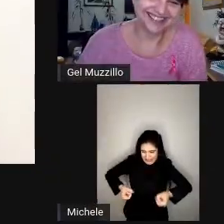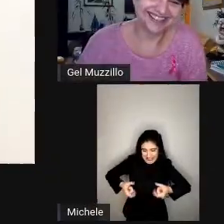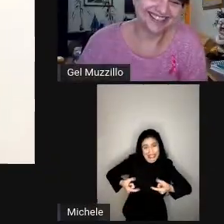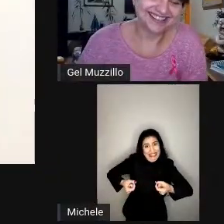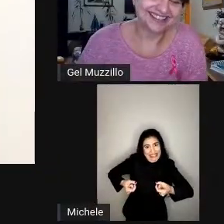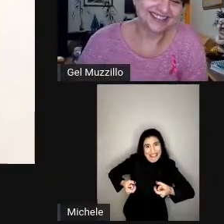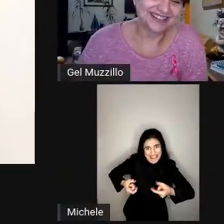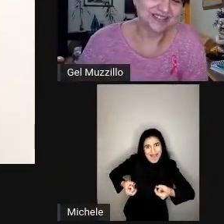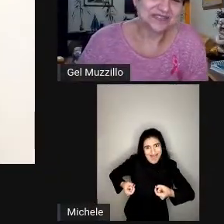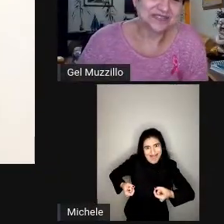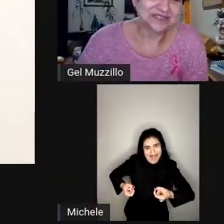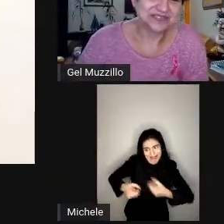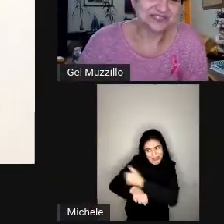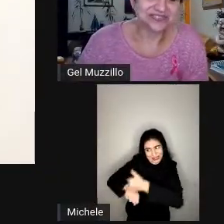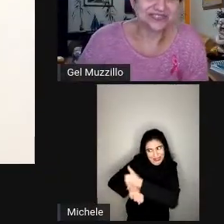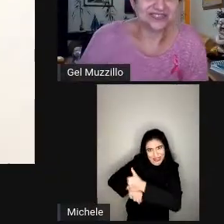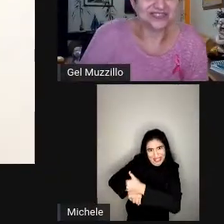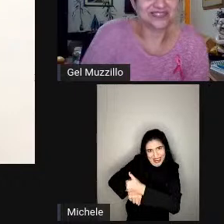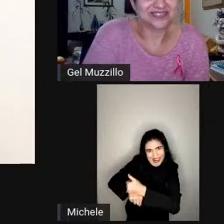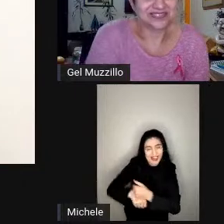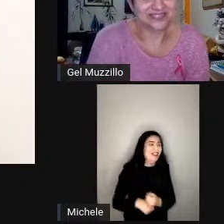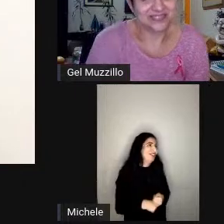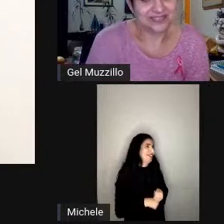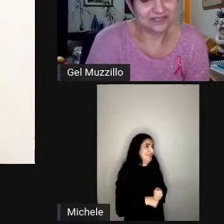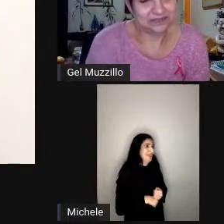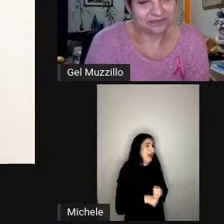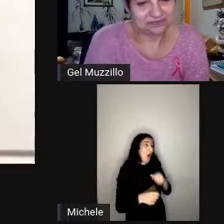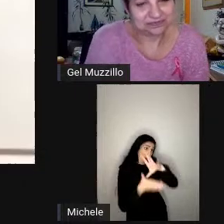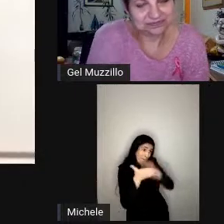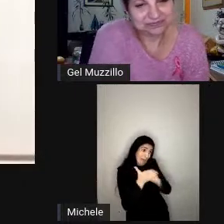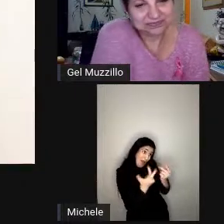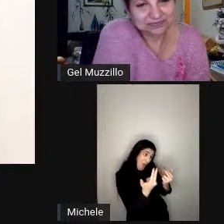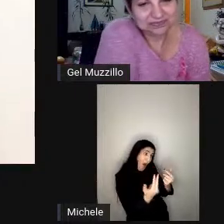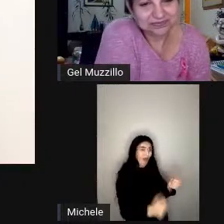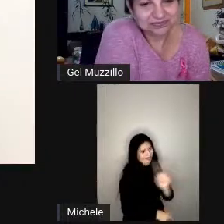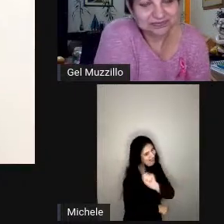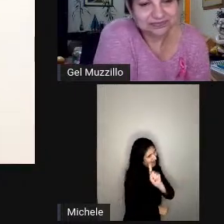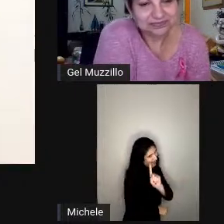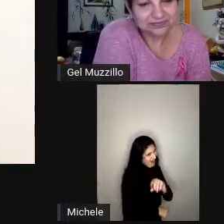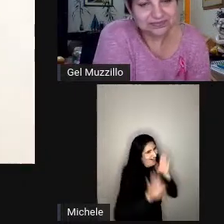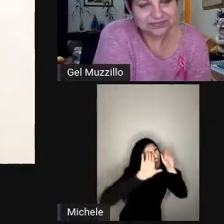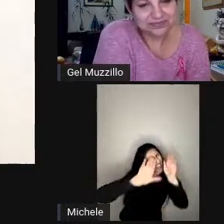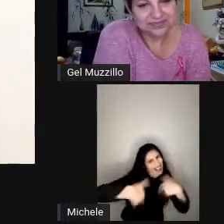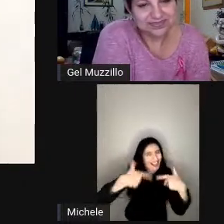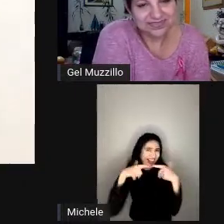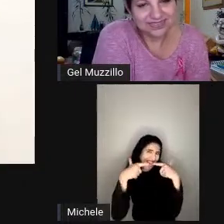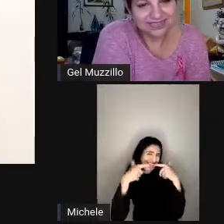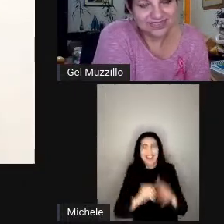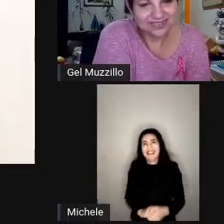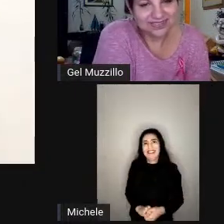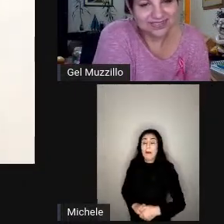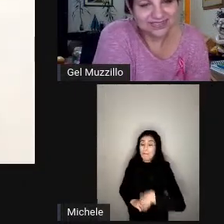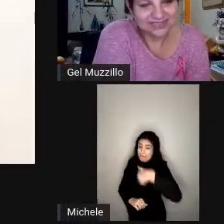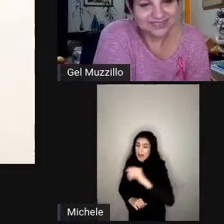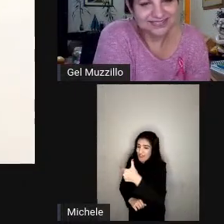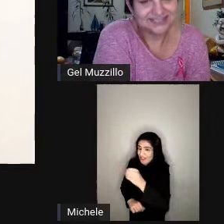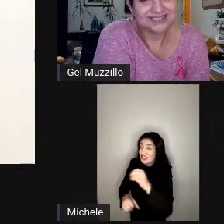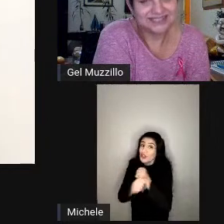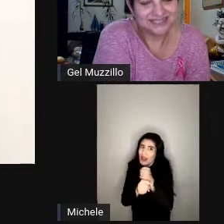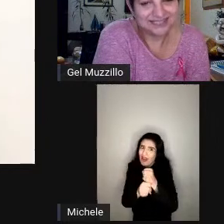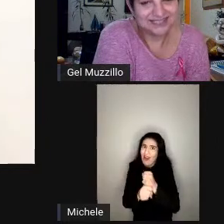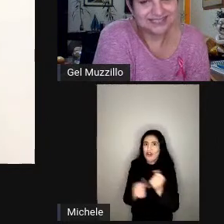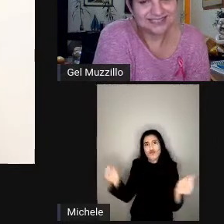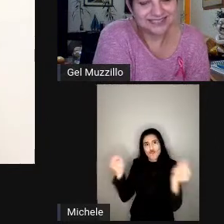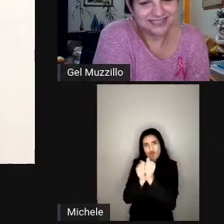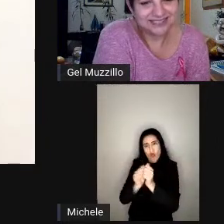Deus, tenho um companheiro, já estamos há mais de 20 anos juntos e